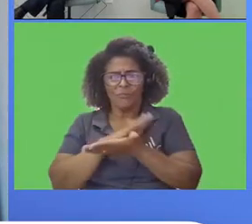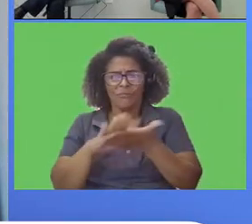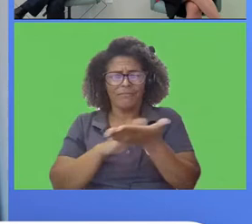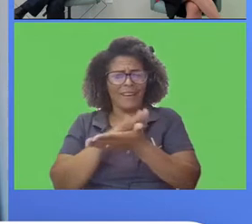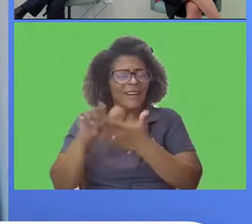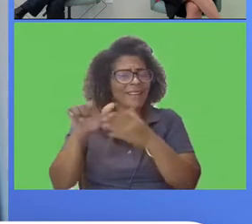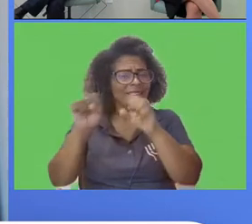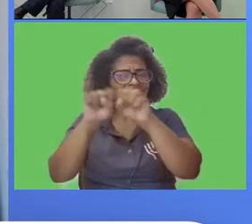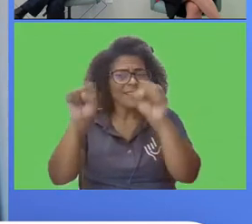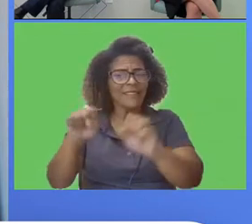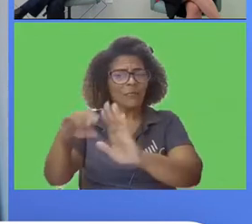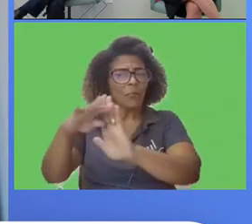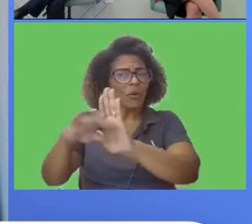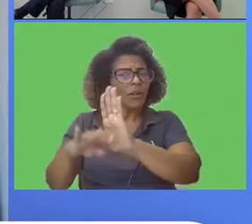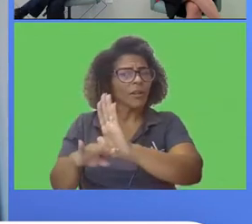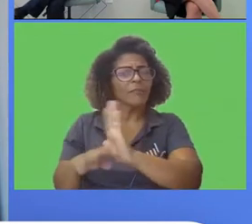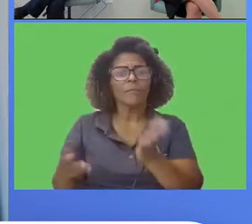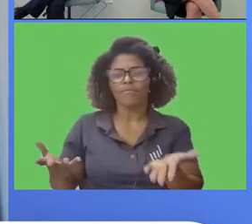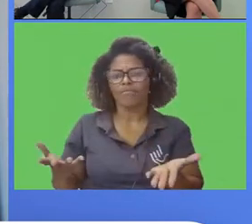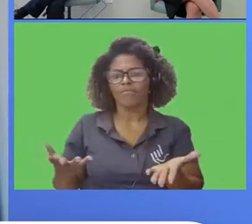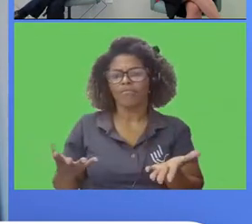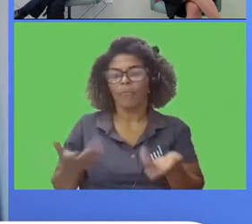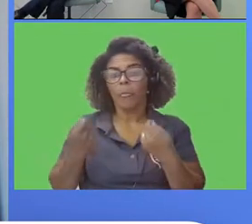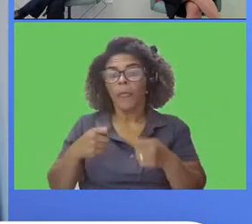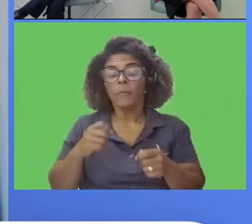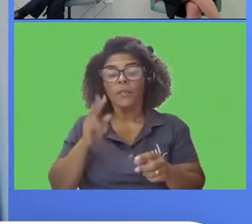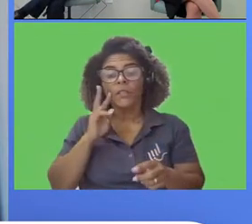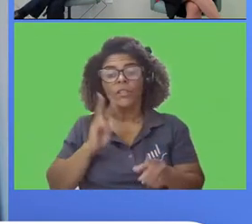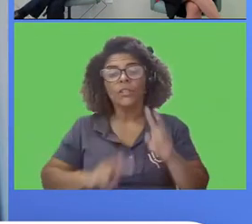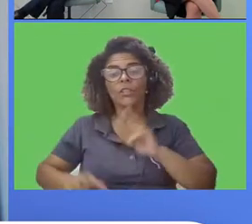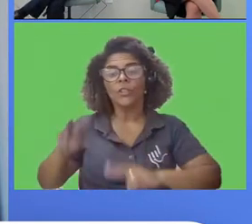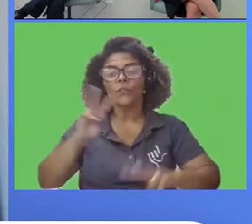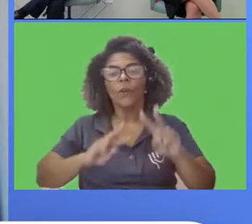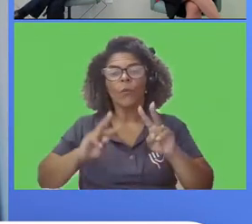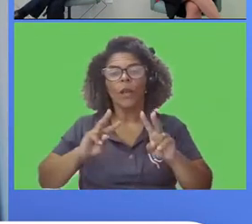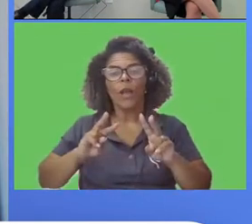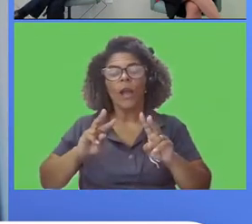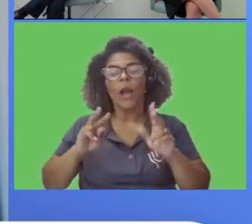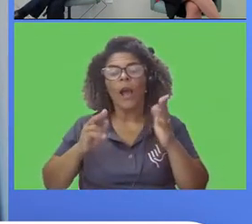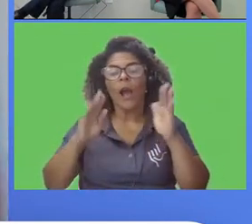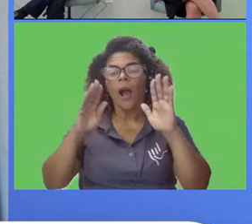programa. Então, ou seja, a gente precisa de ver a questão da qualificação